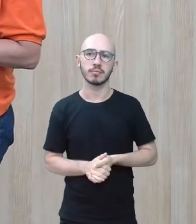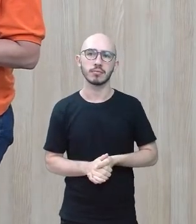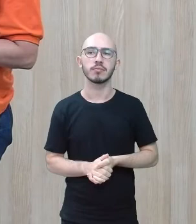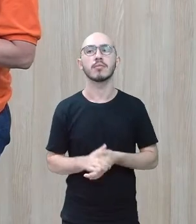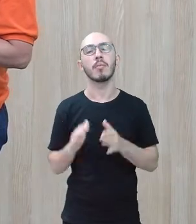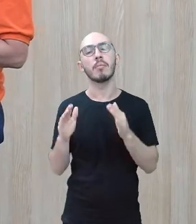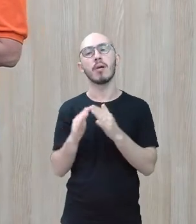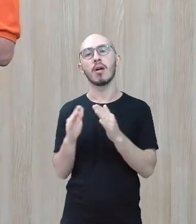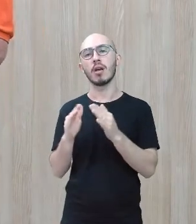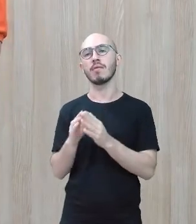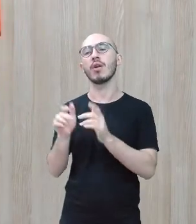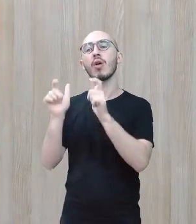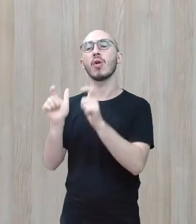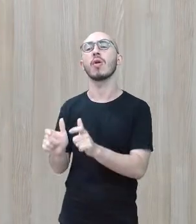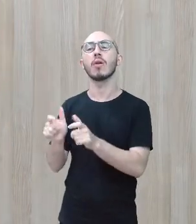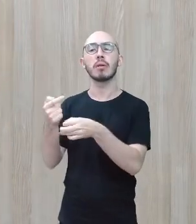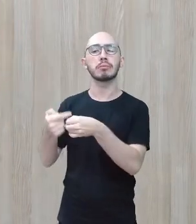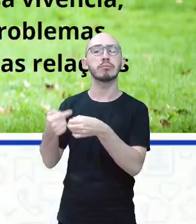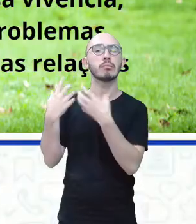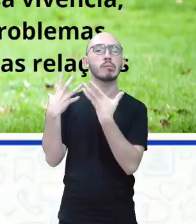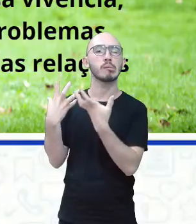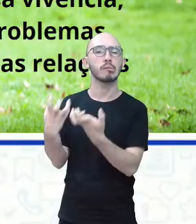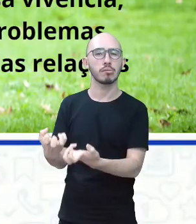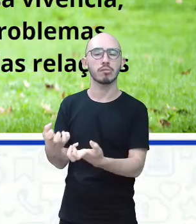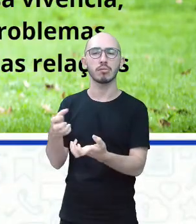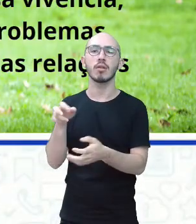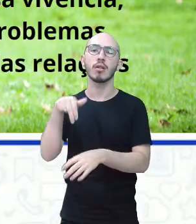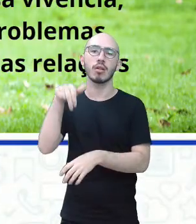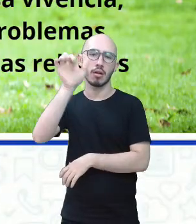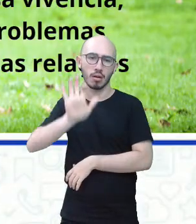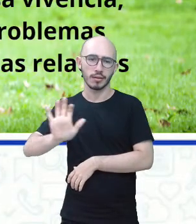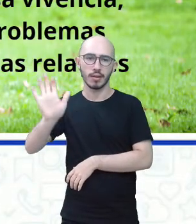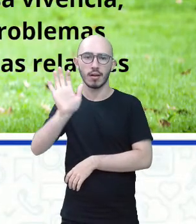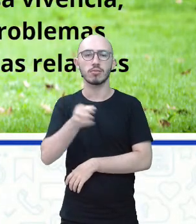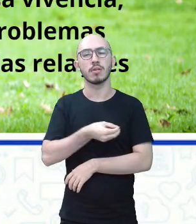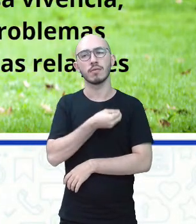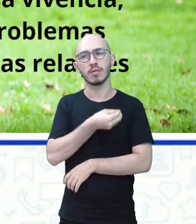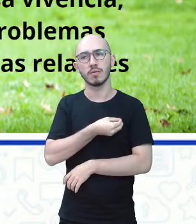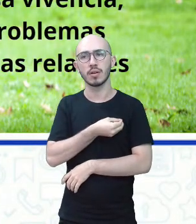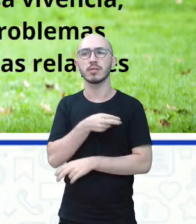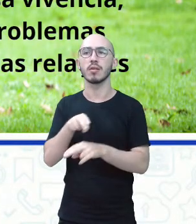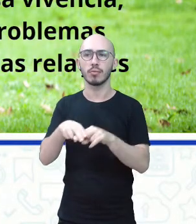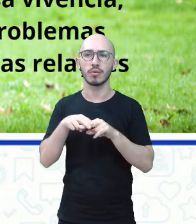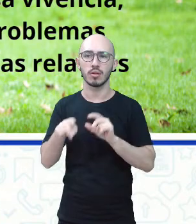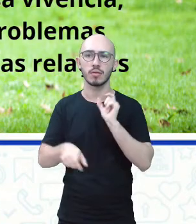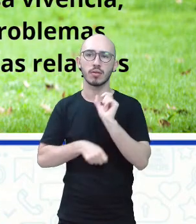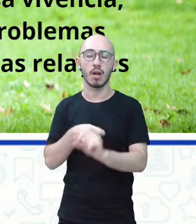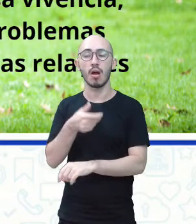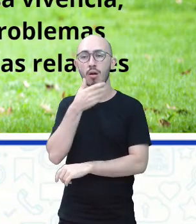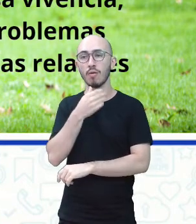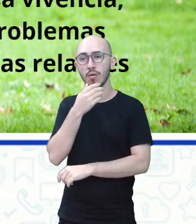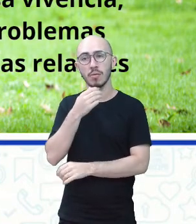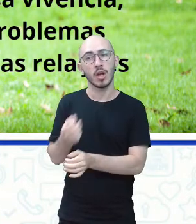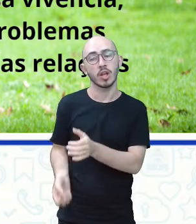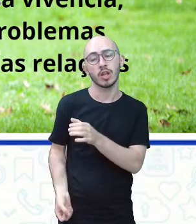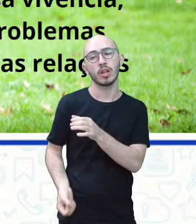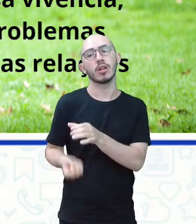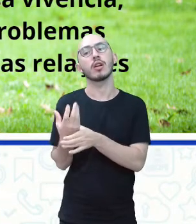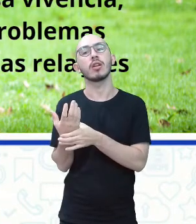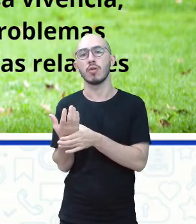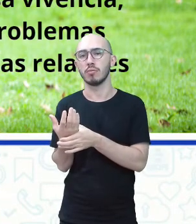Residiam no sertão nordestino e por conta dessa vivência, Graciliano produziu obras